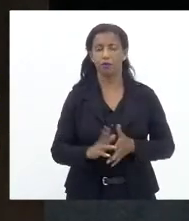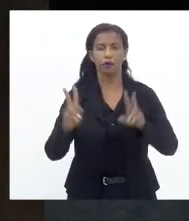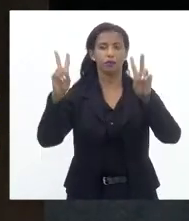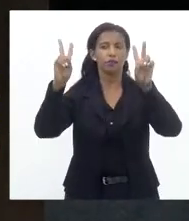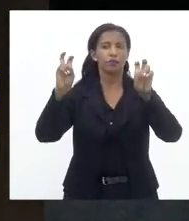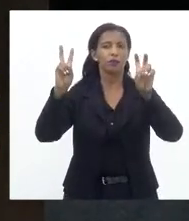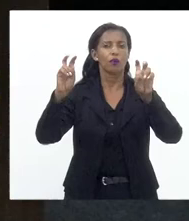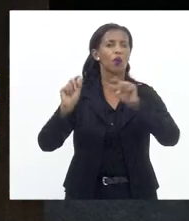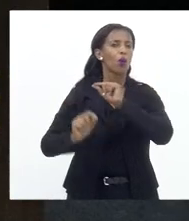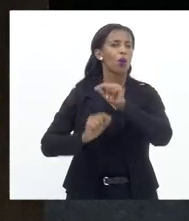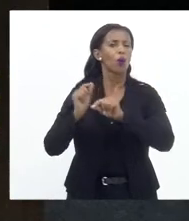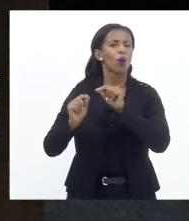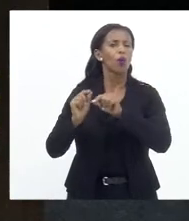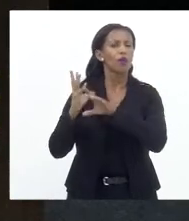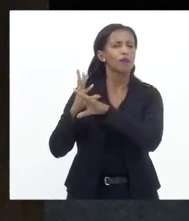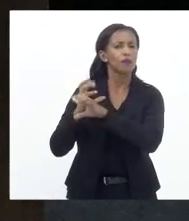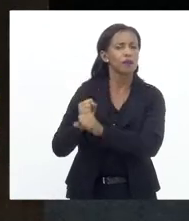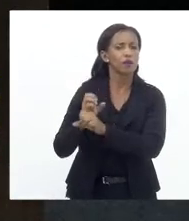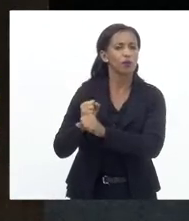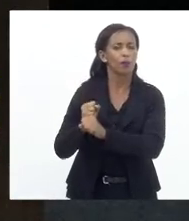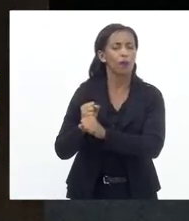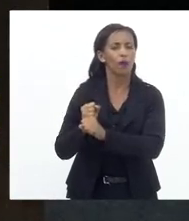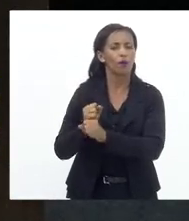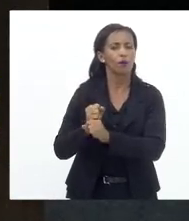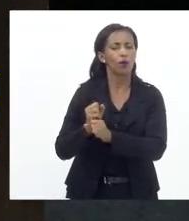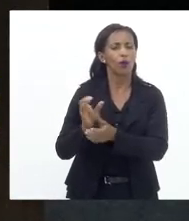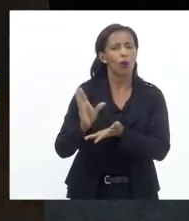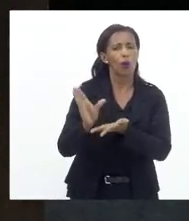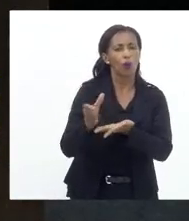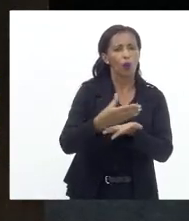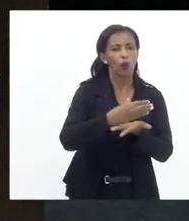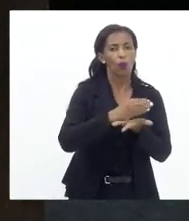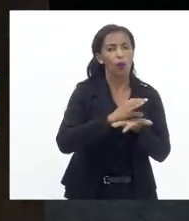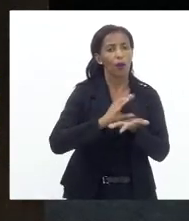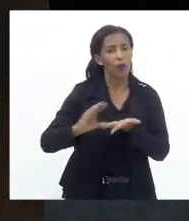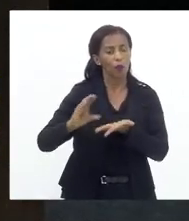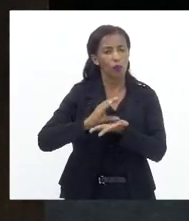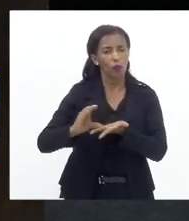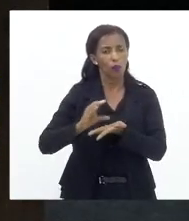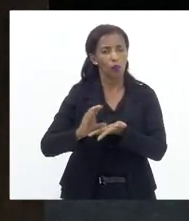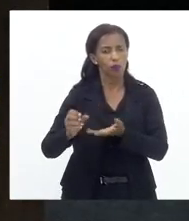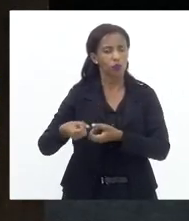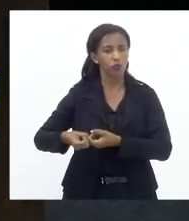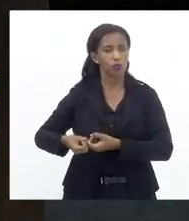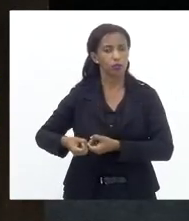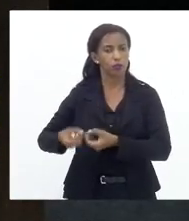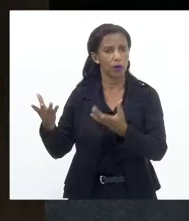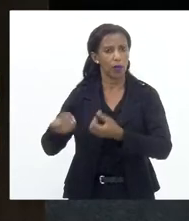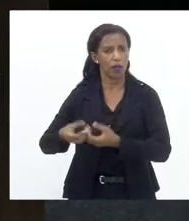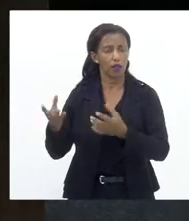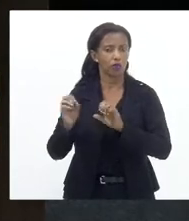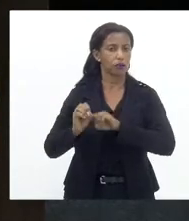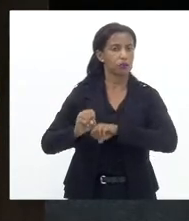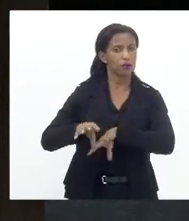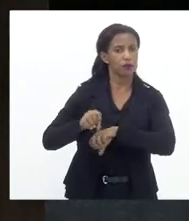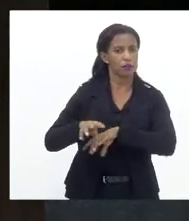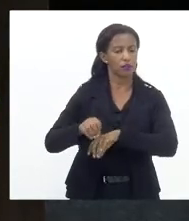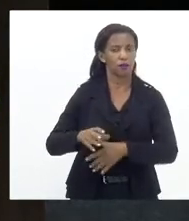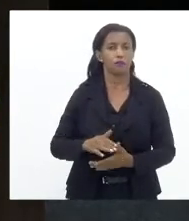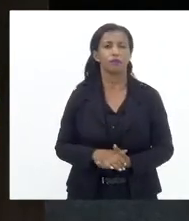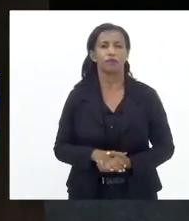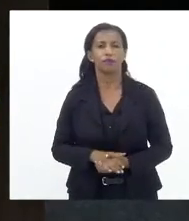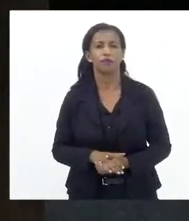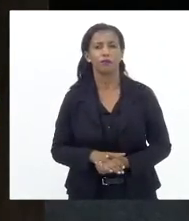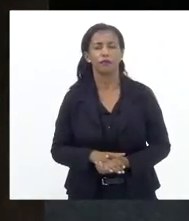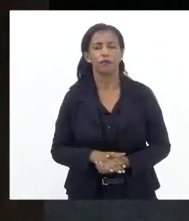o que deve ser contabilizado como recurso receita vinculada nos gastos de educação eu